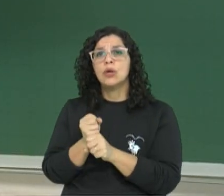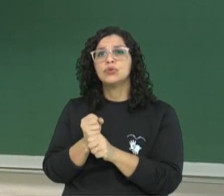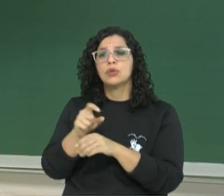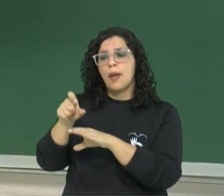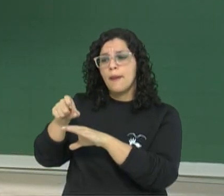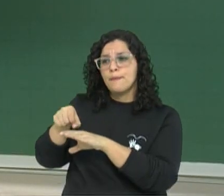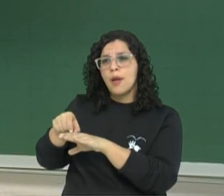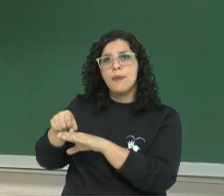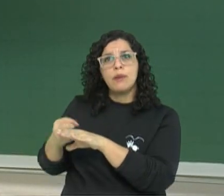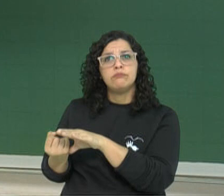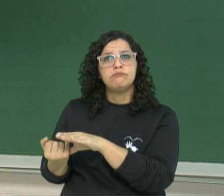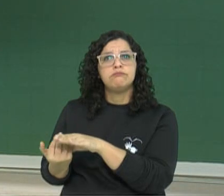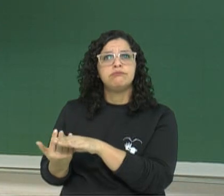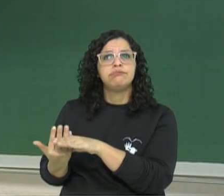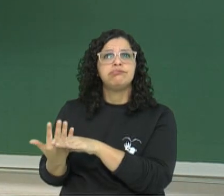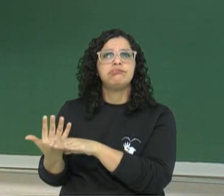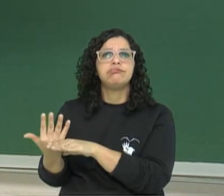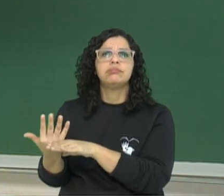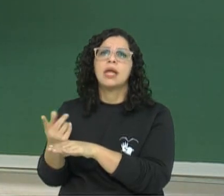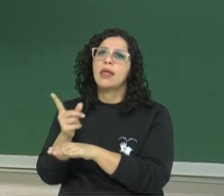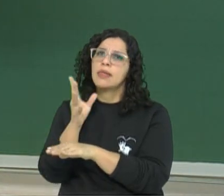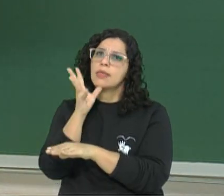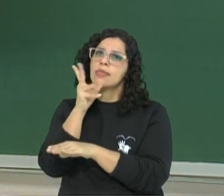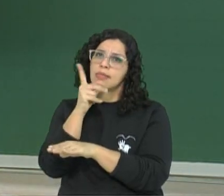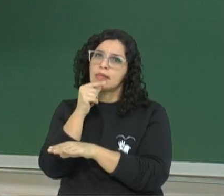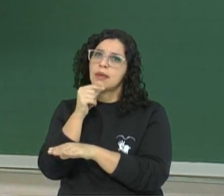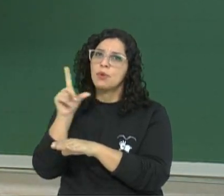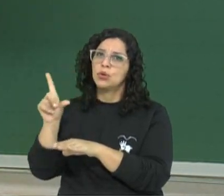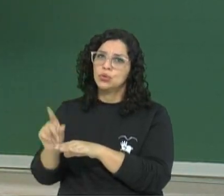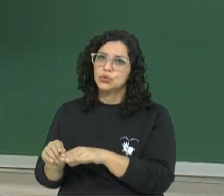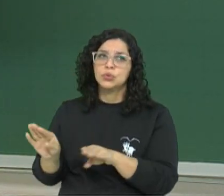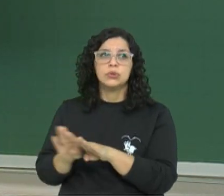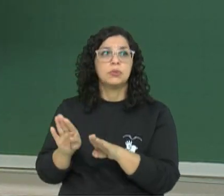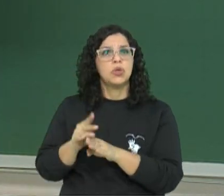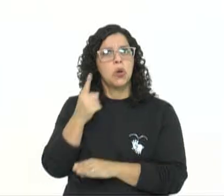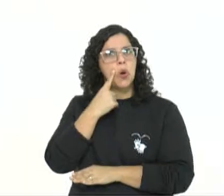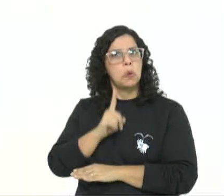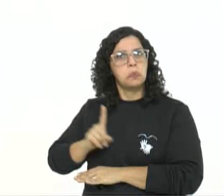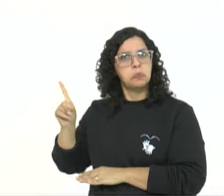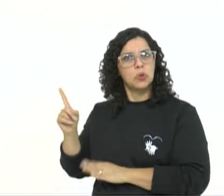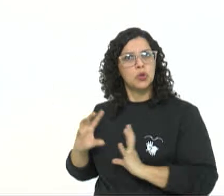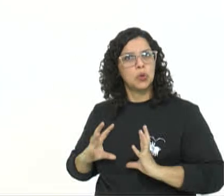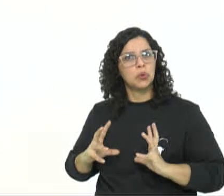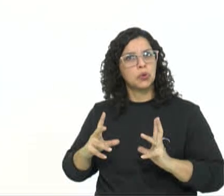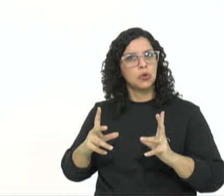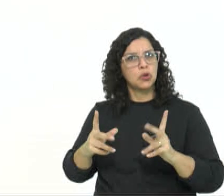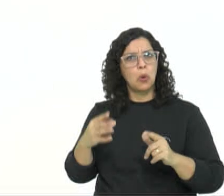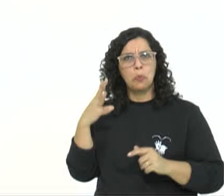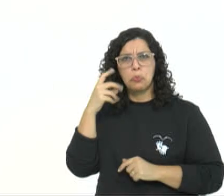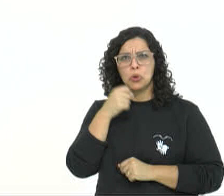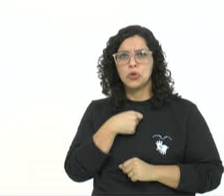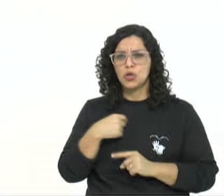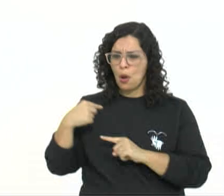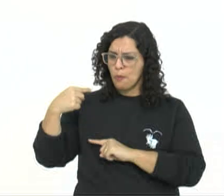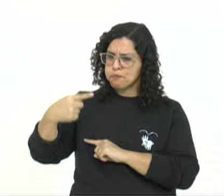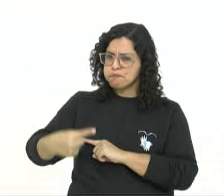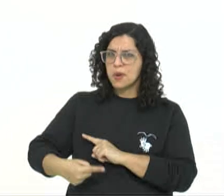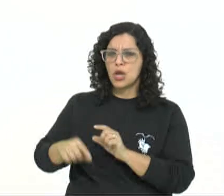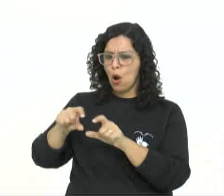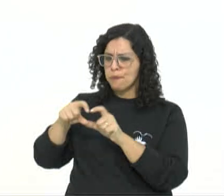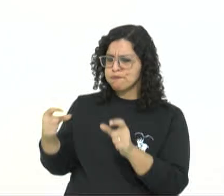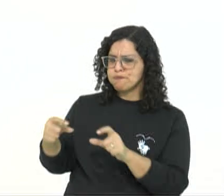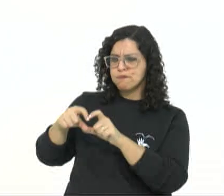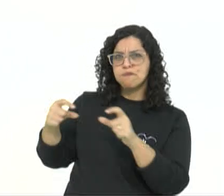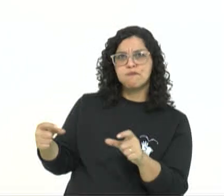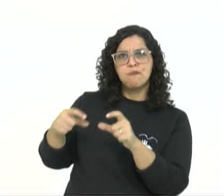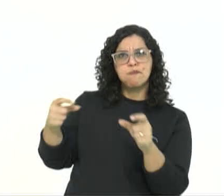das monoculturas que a gente conhece aí. Então, perceba, ó, um trator bonito aqui, né, cara, um trator cheio de pneuzão, né,